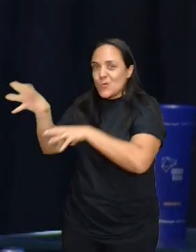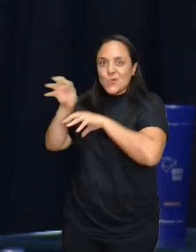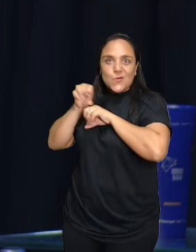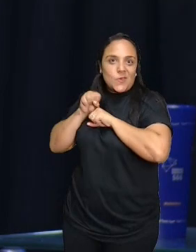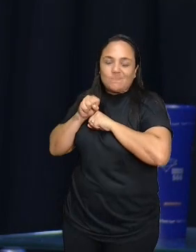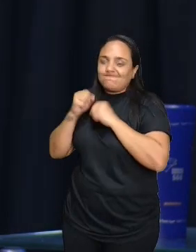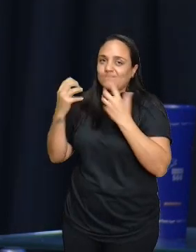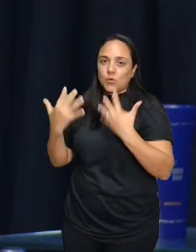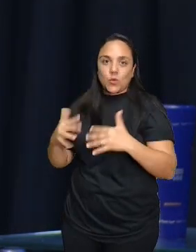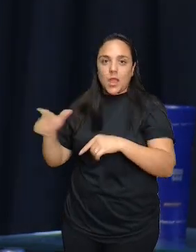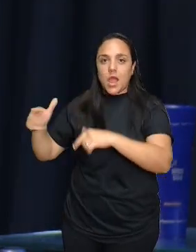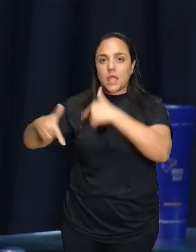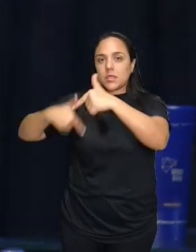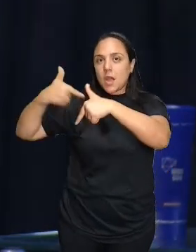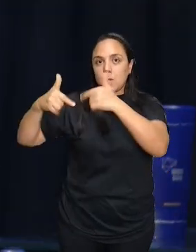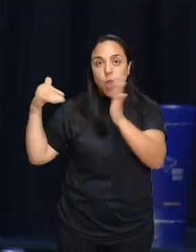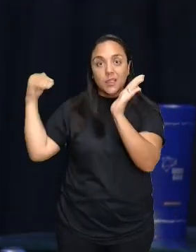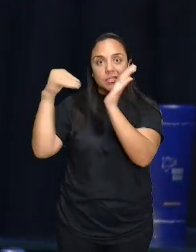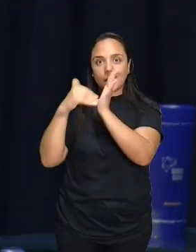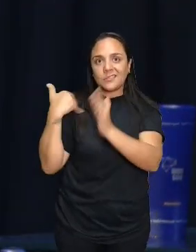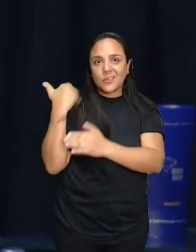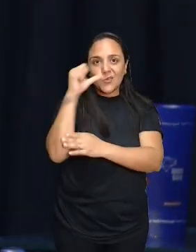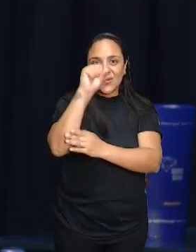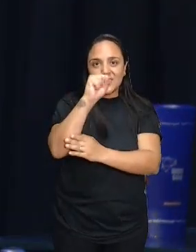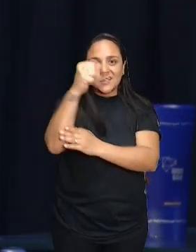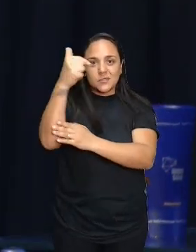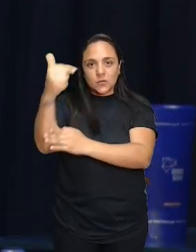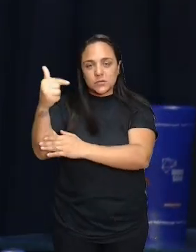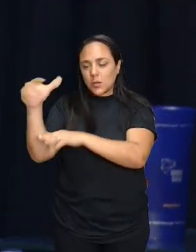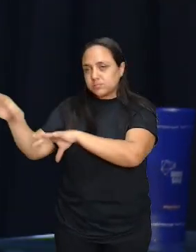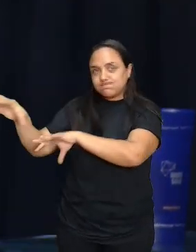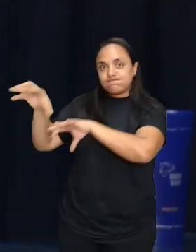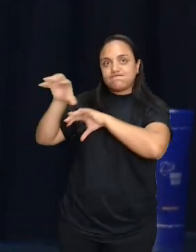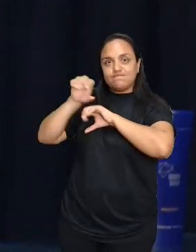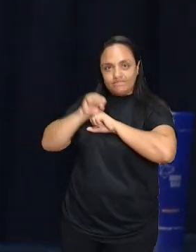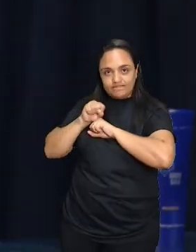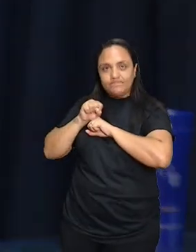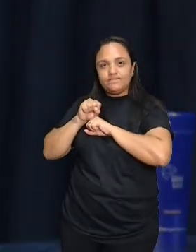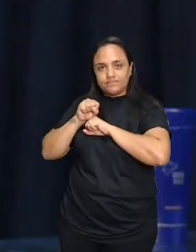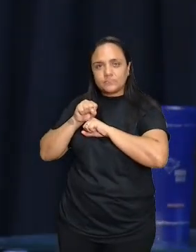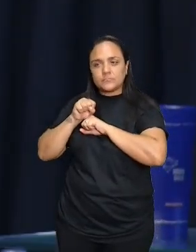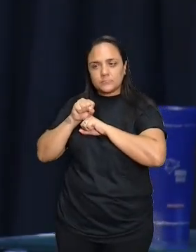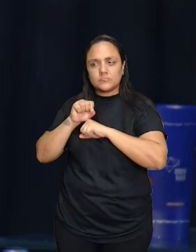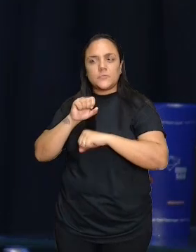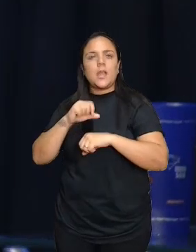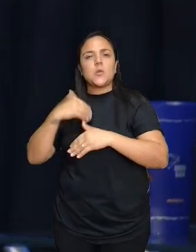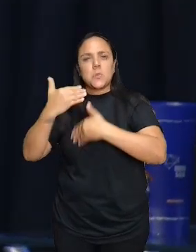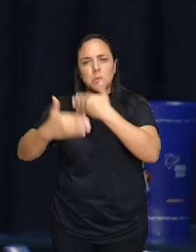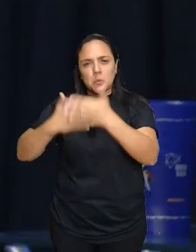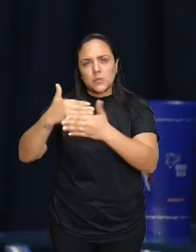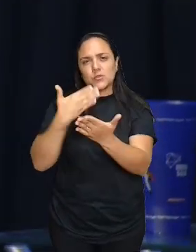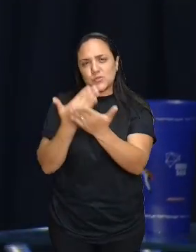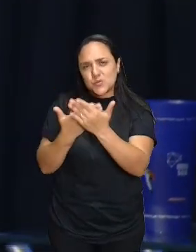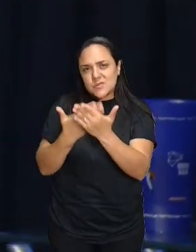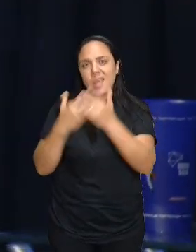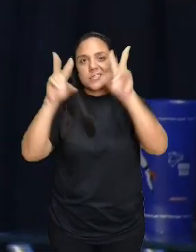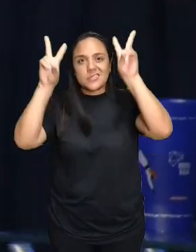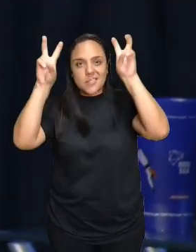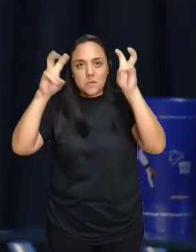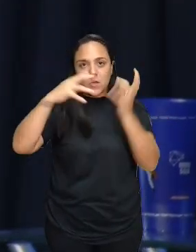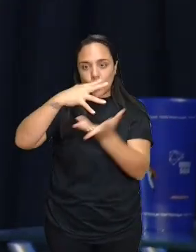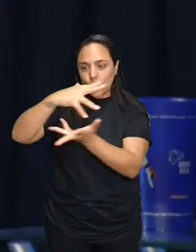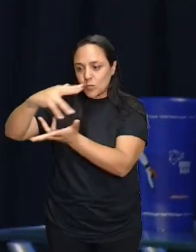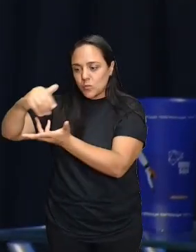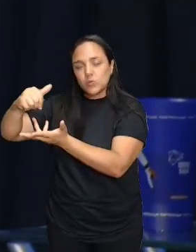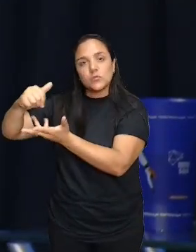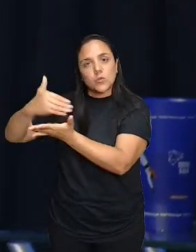82 anos. E a partir da história dela eu comecei a me interessar pelo tema, estudar, descobrir que o mundo estava envelhecendo,